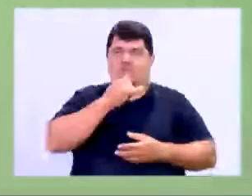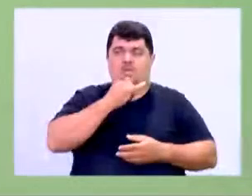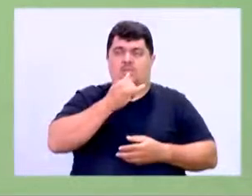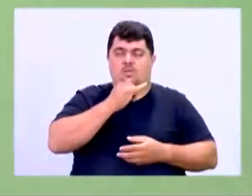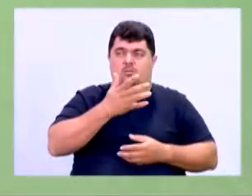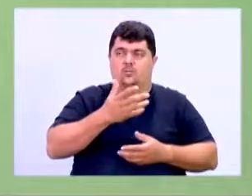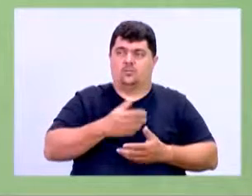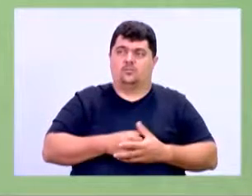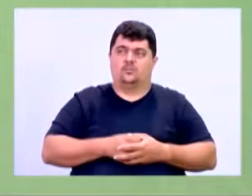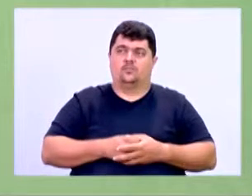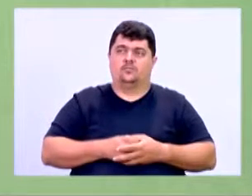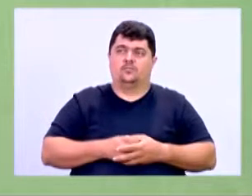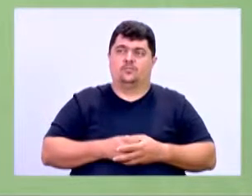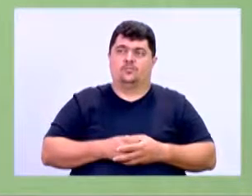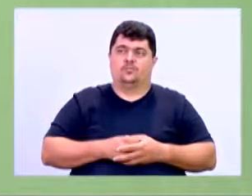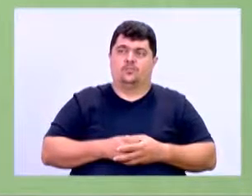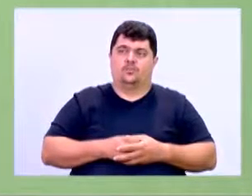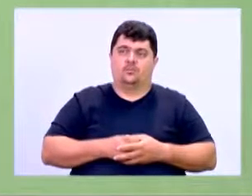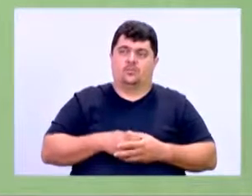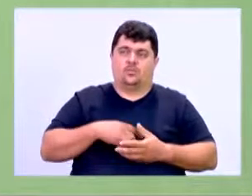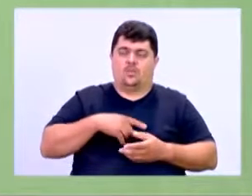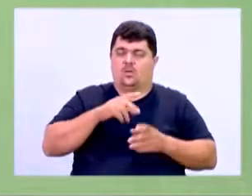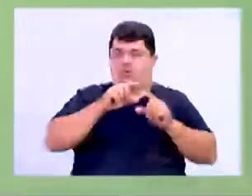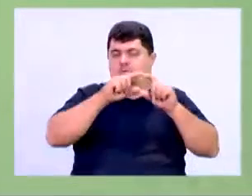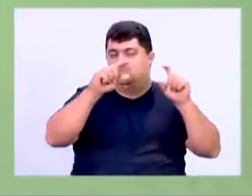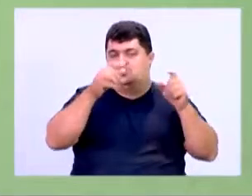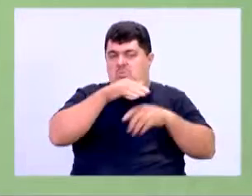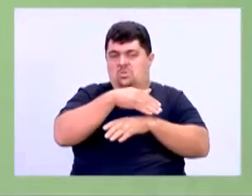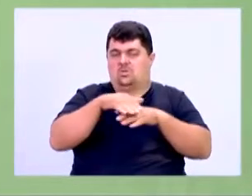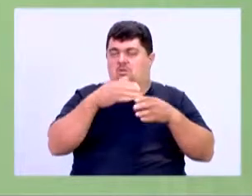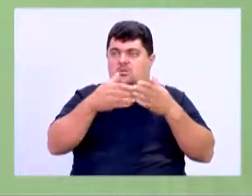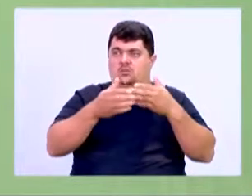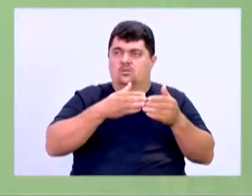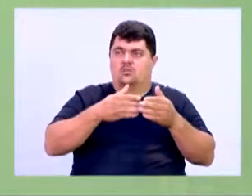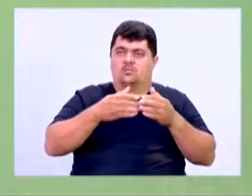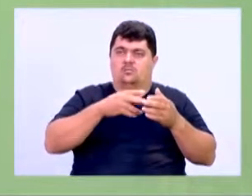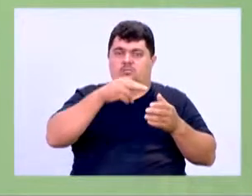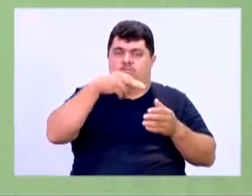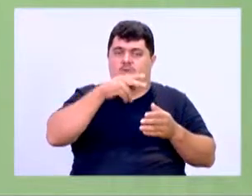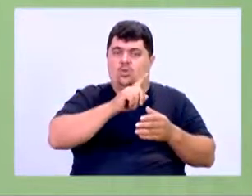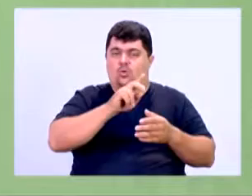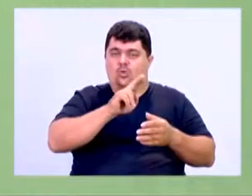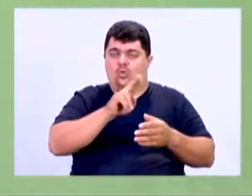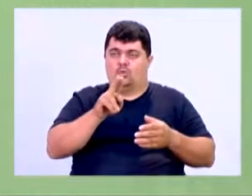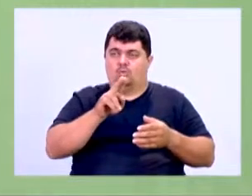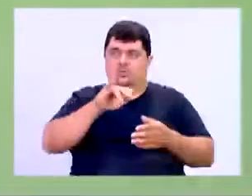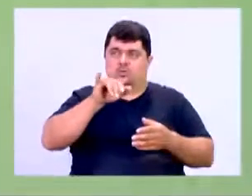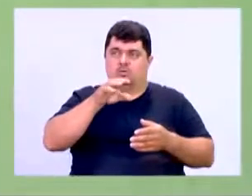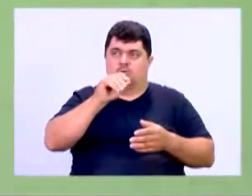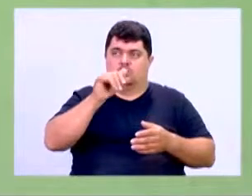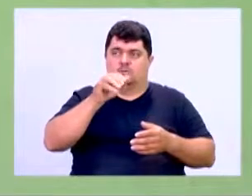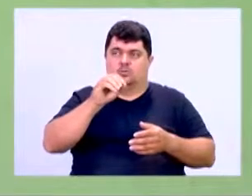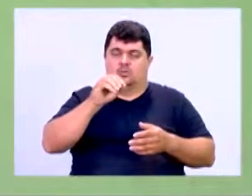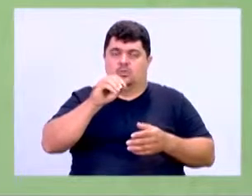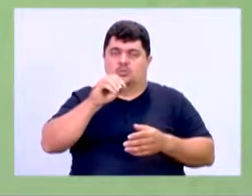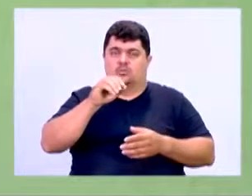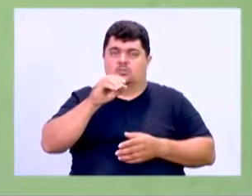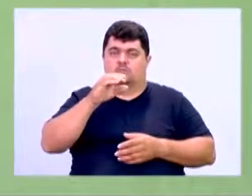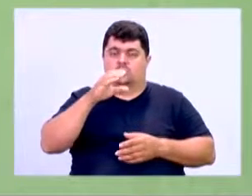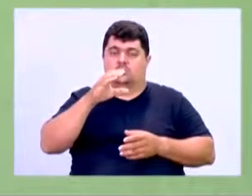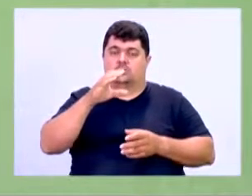aqui, onde eu tenho HTTP, uma URL qualquer, com o nome, João,